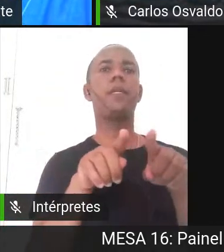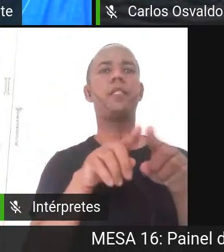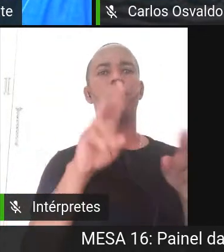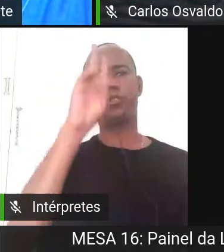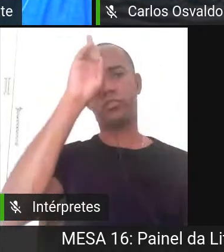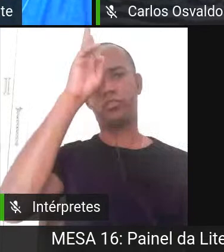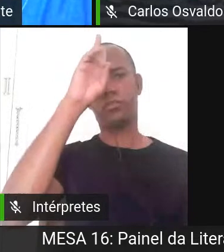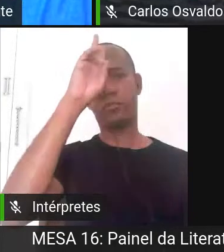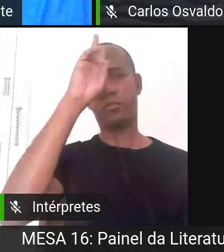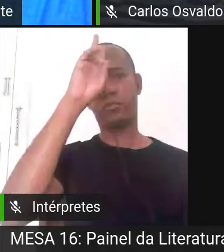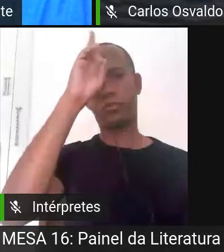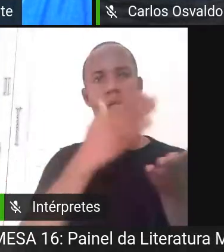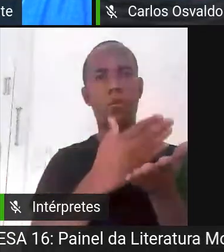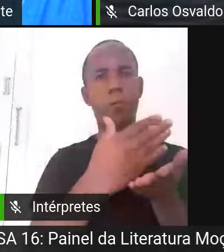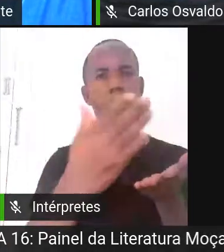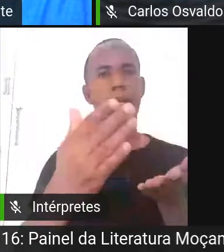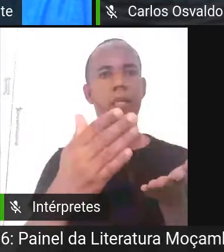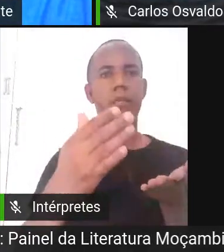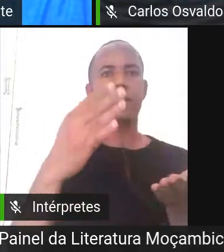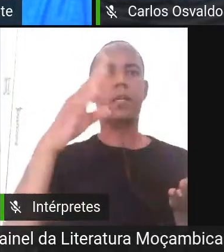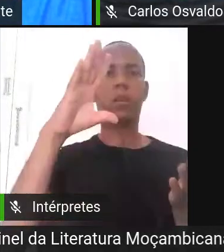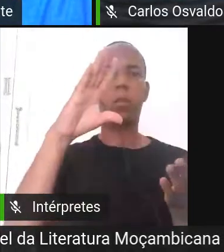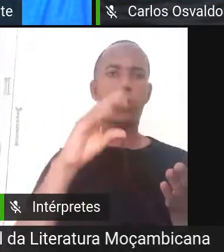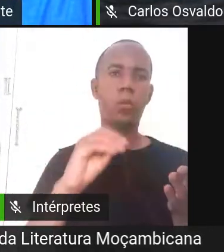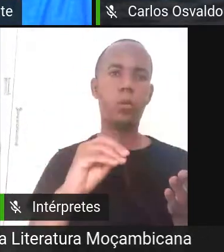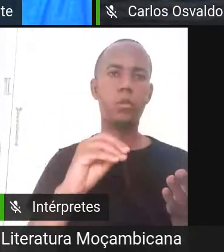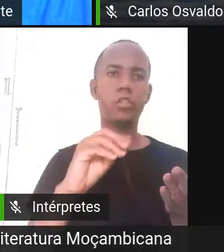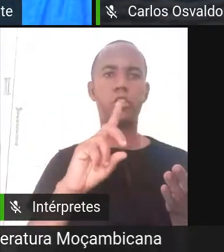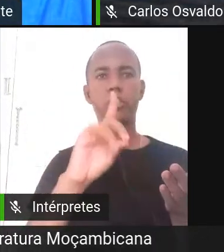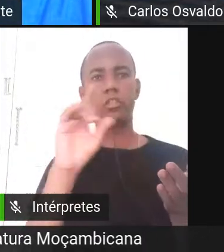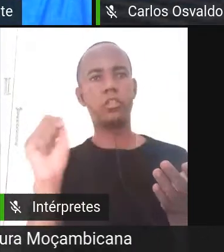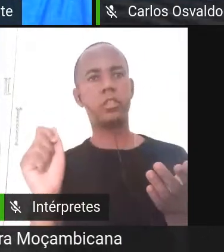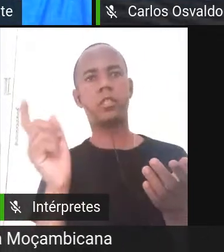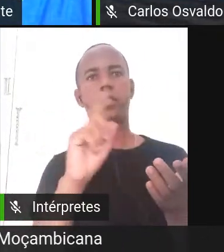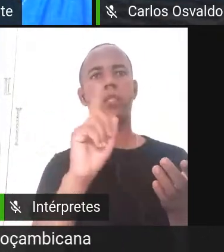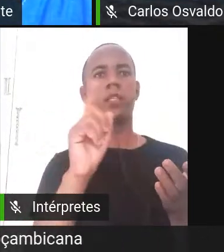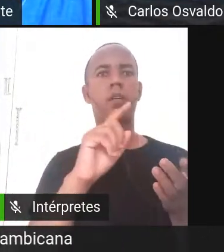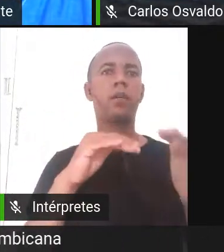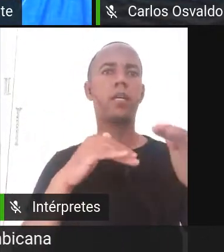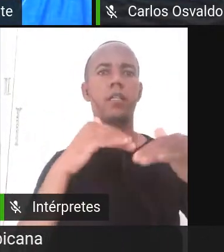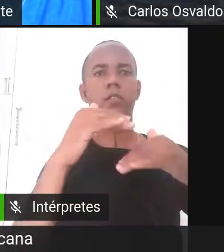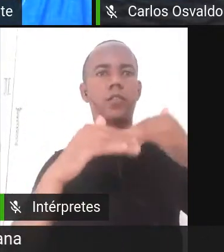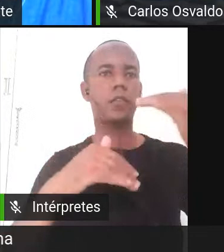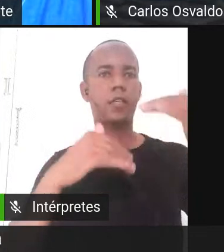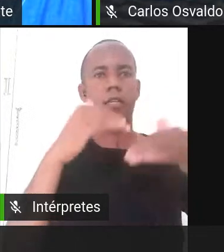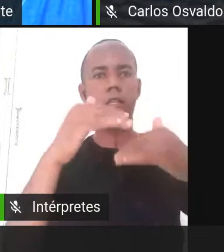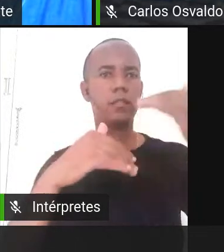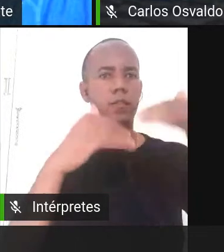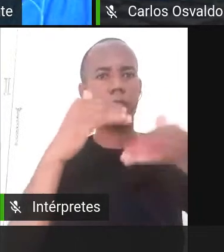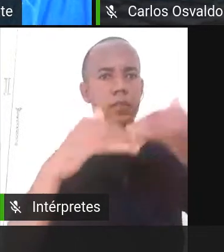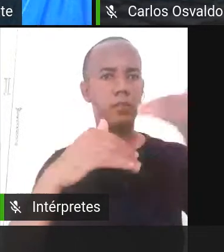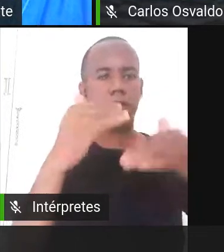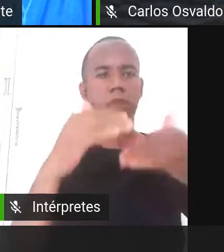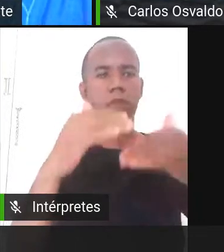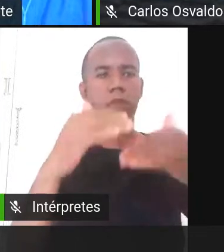Envolve muitos investimentos e muitas das vezes não existe uma vontade,